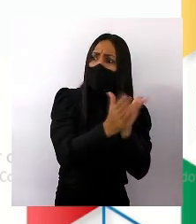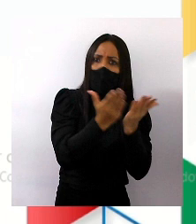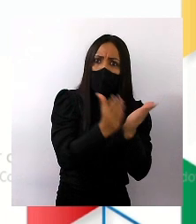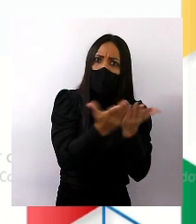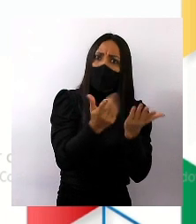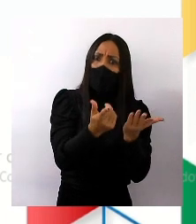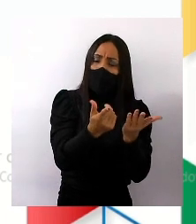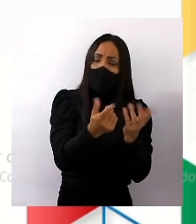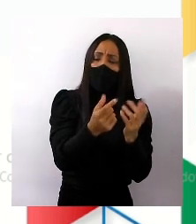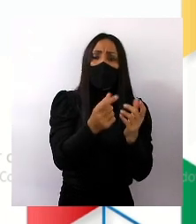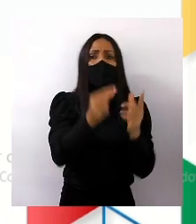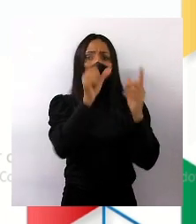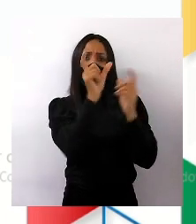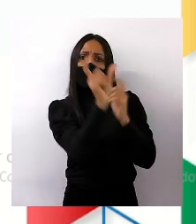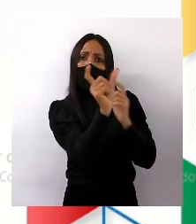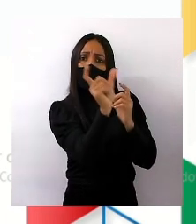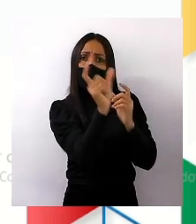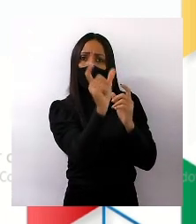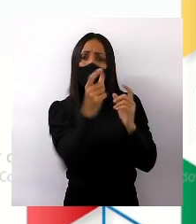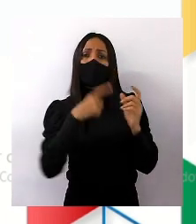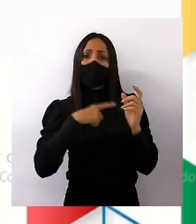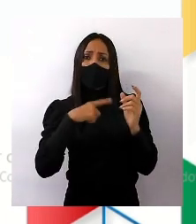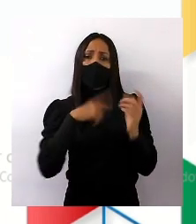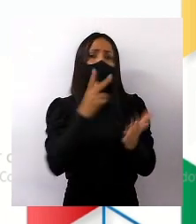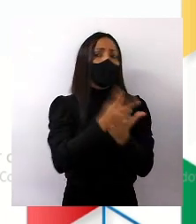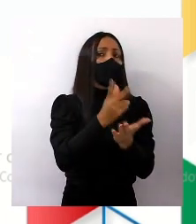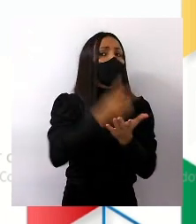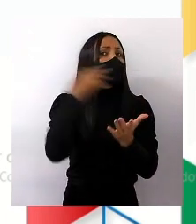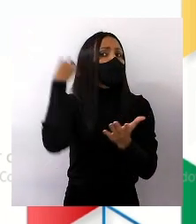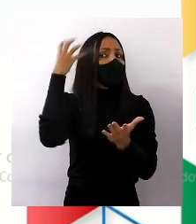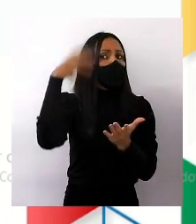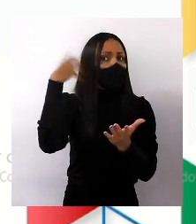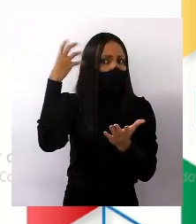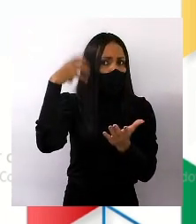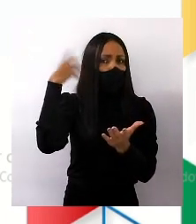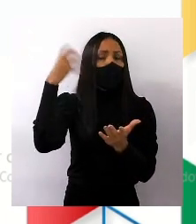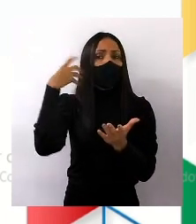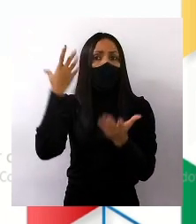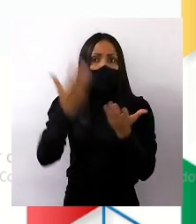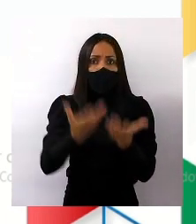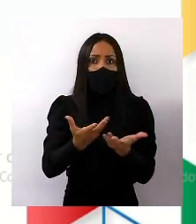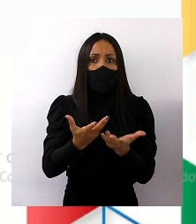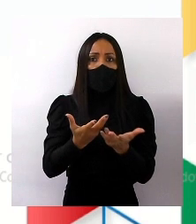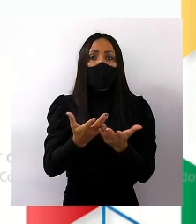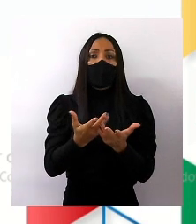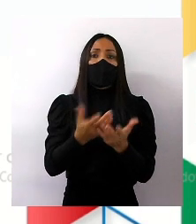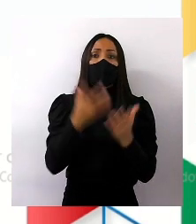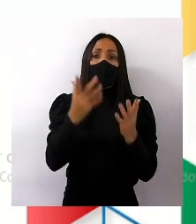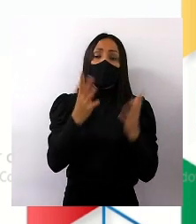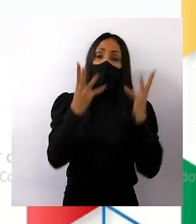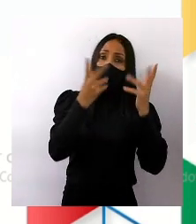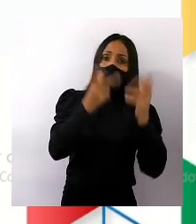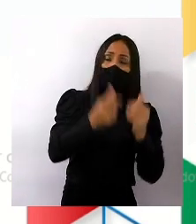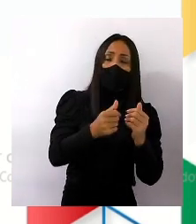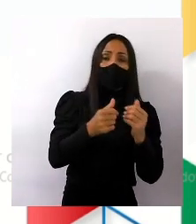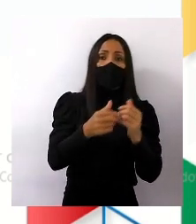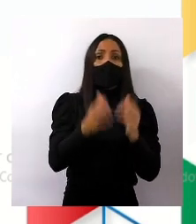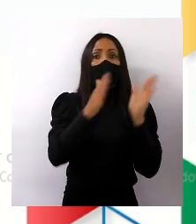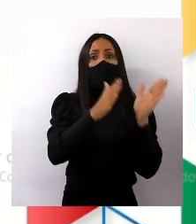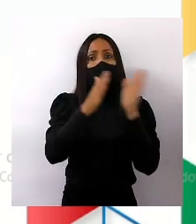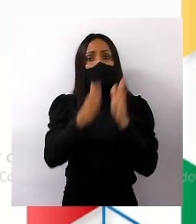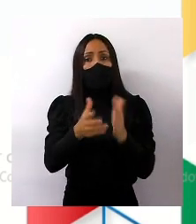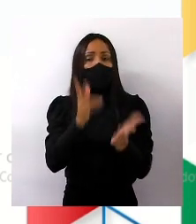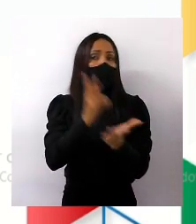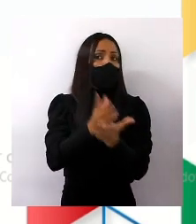as palavras que têm o mesmo som, ou seja, aquela sonoridade que é parcial ou total, pertencem à